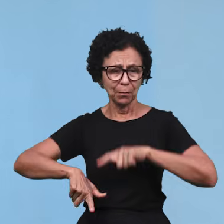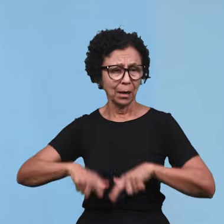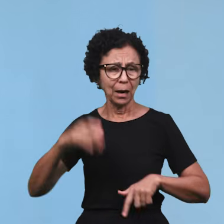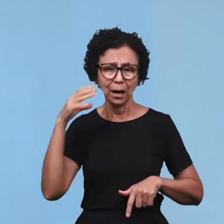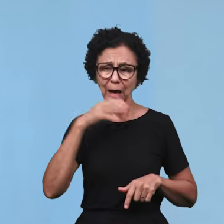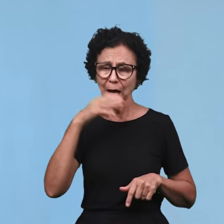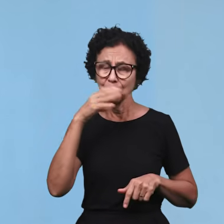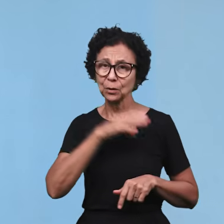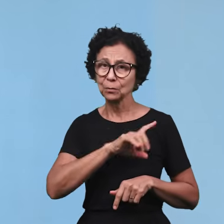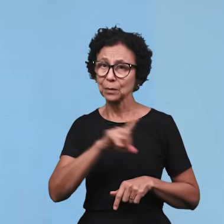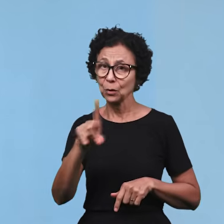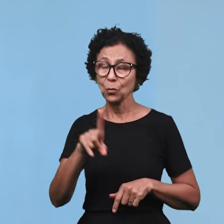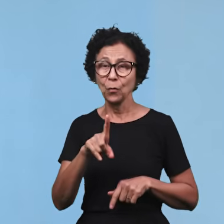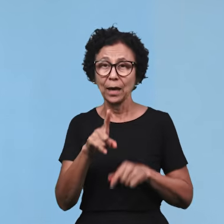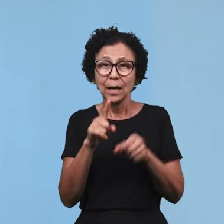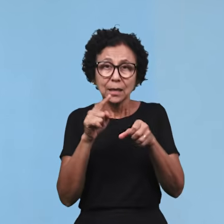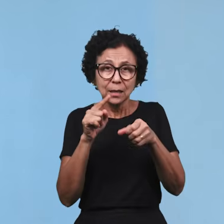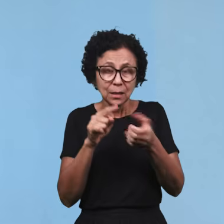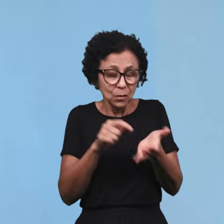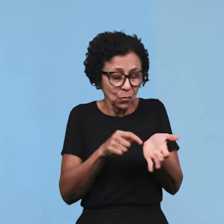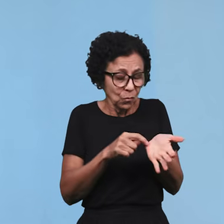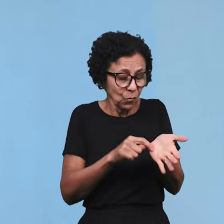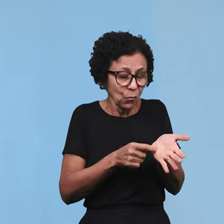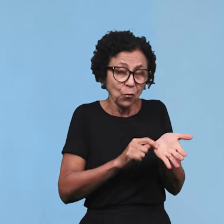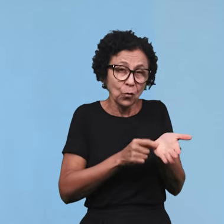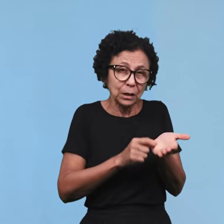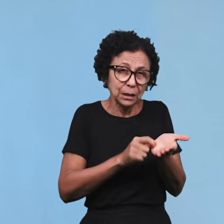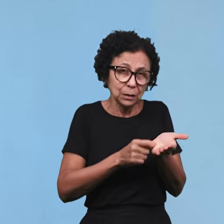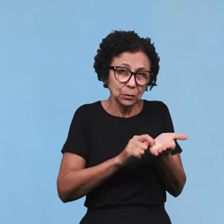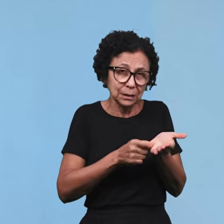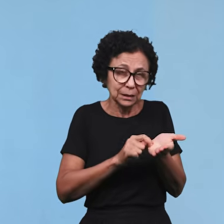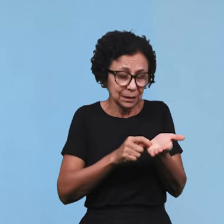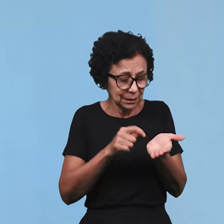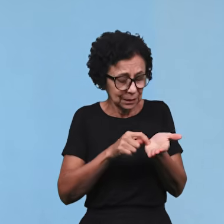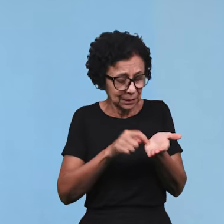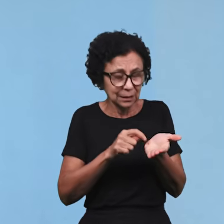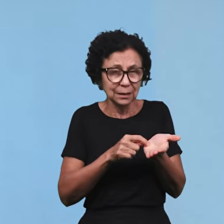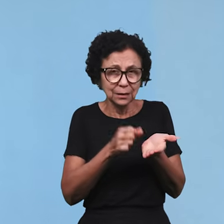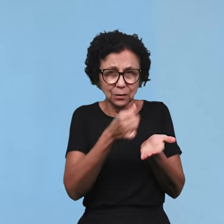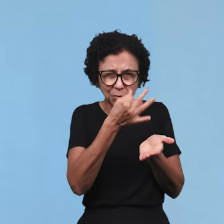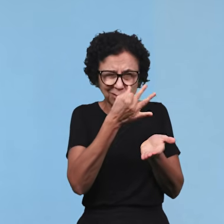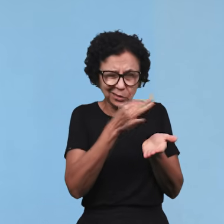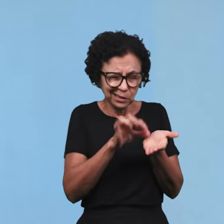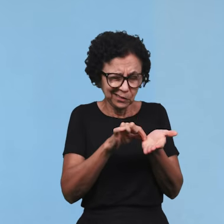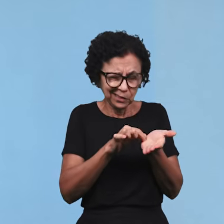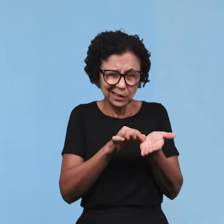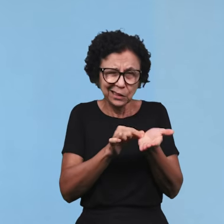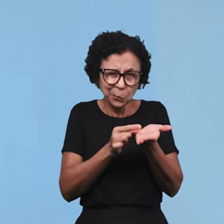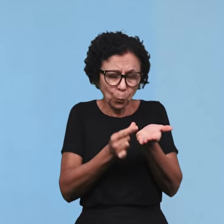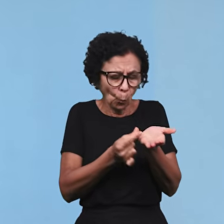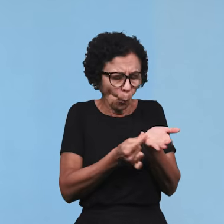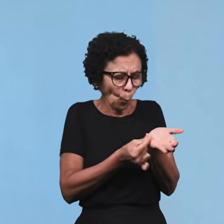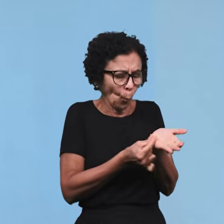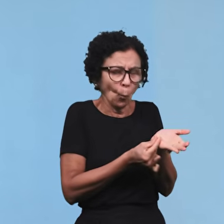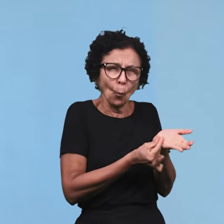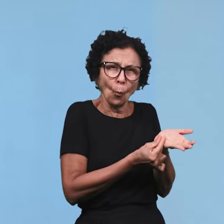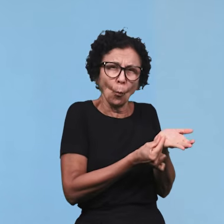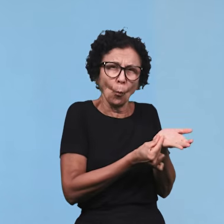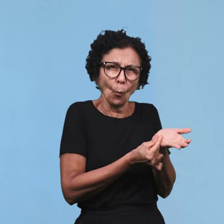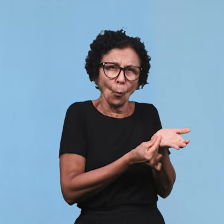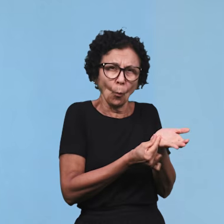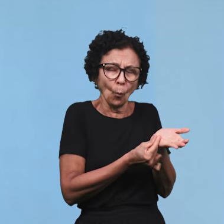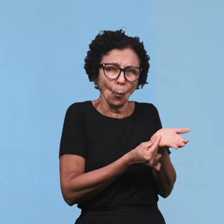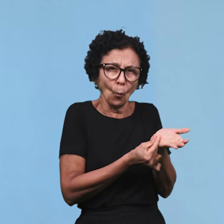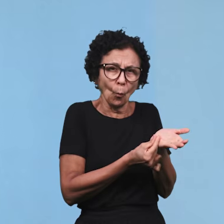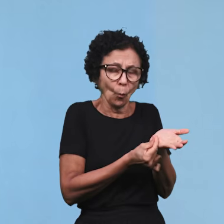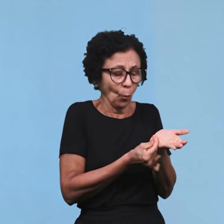afinando, afinando, afinando e de repente ele caiu. Aquele ósteo folicular, que é a região de onde sai o fio, se fecha e aí ele não tem mais